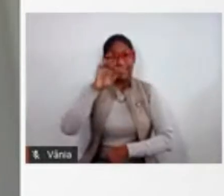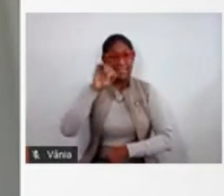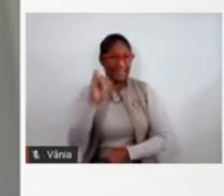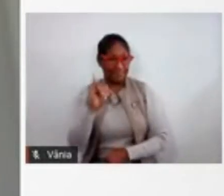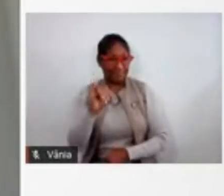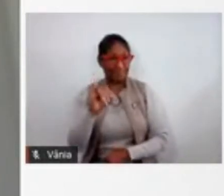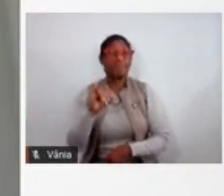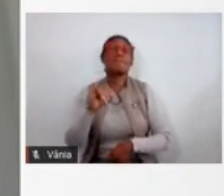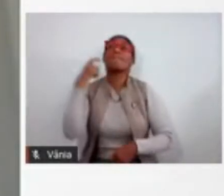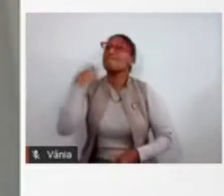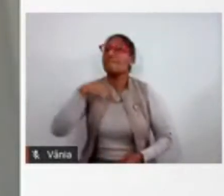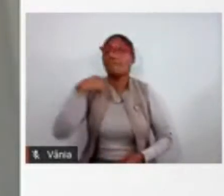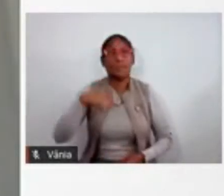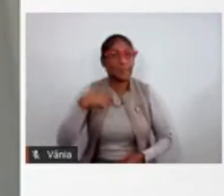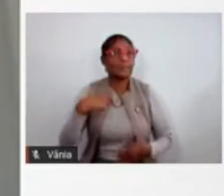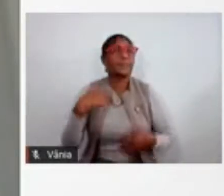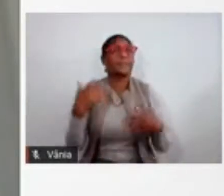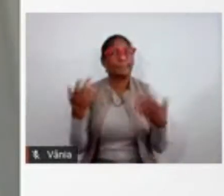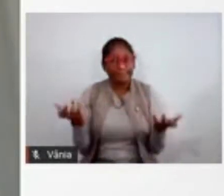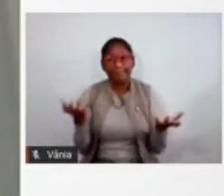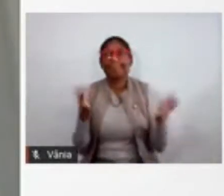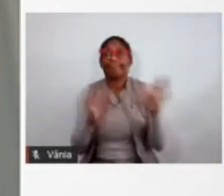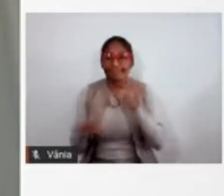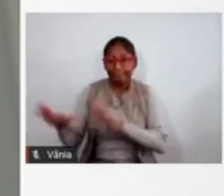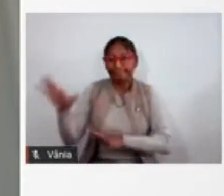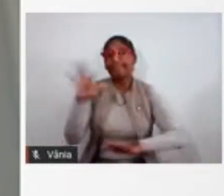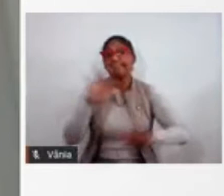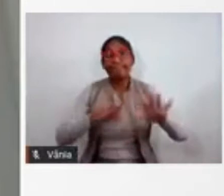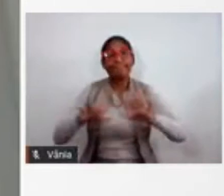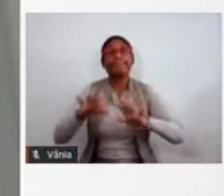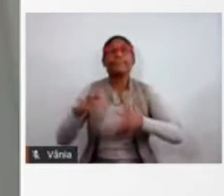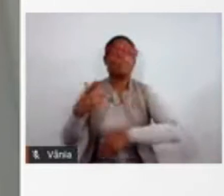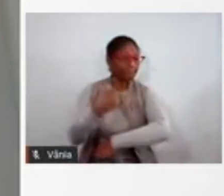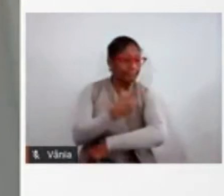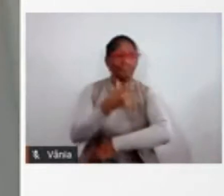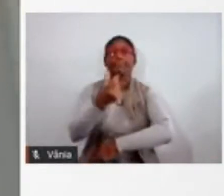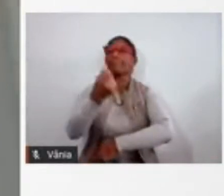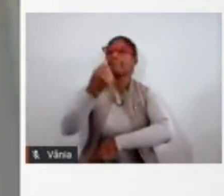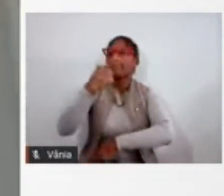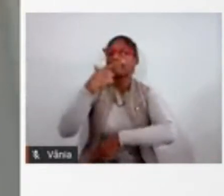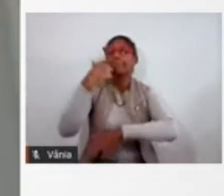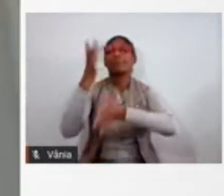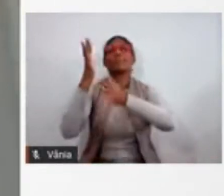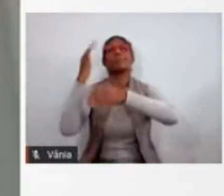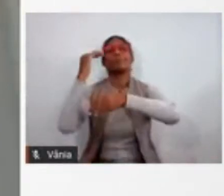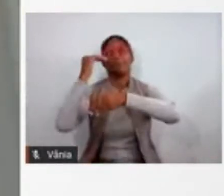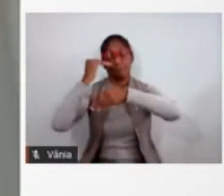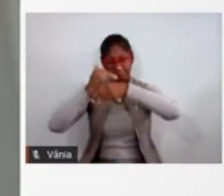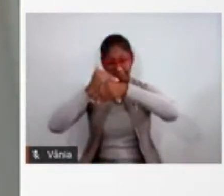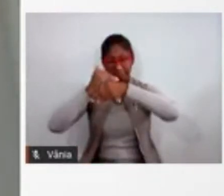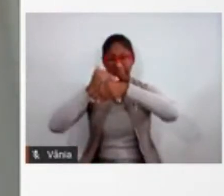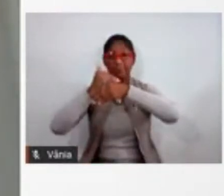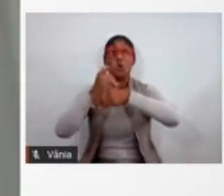um procedimento extremamente invasivo, evidentemente, e necessita de sedativos para que a pessoa possa, então, ser